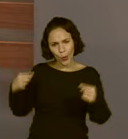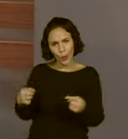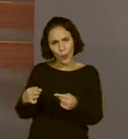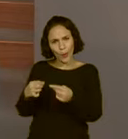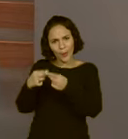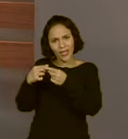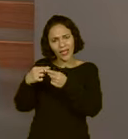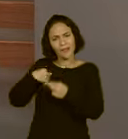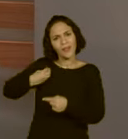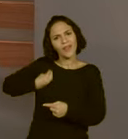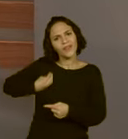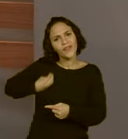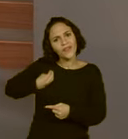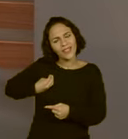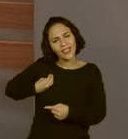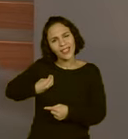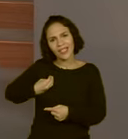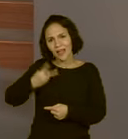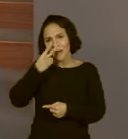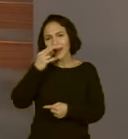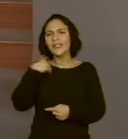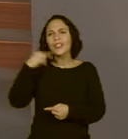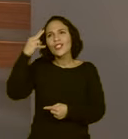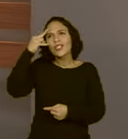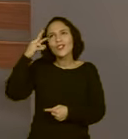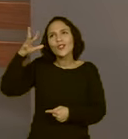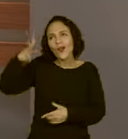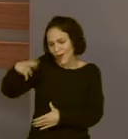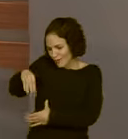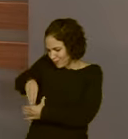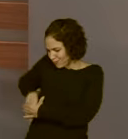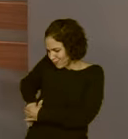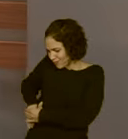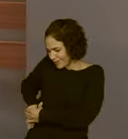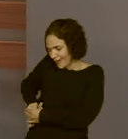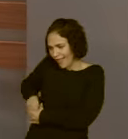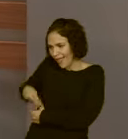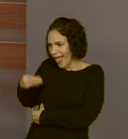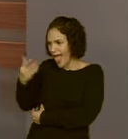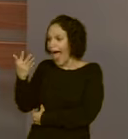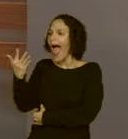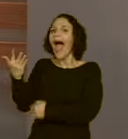hoje, se é possível realizar ou não, né? Será que dá para você